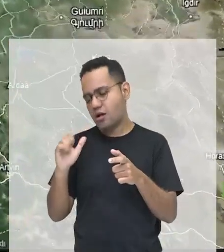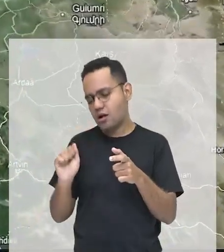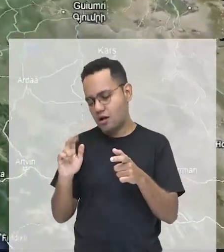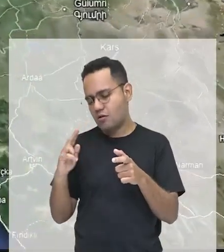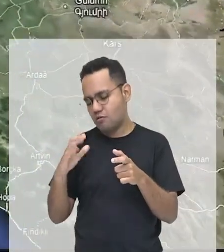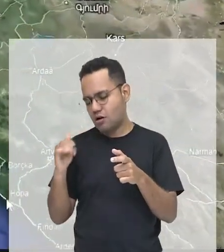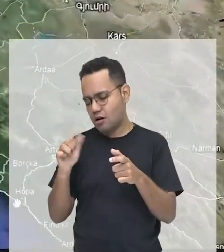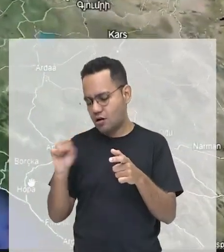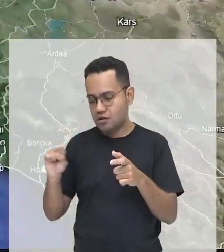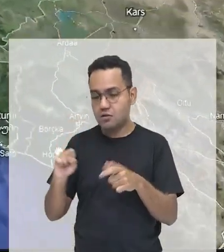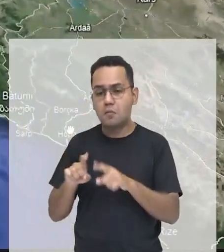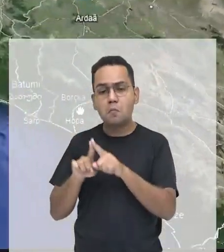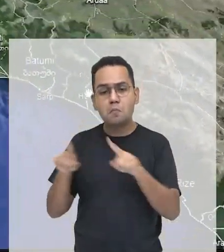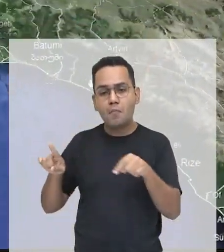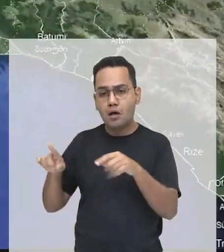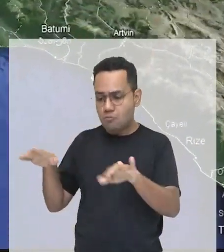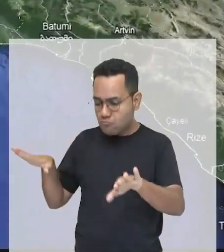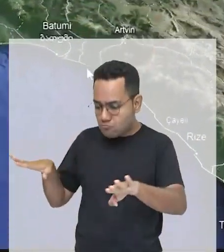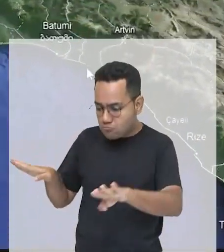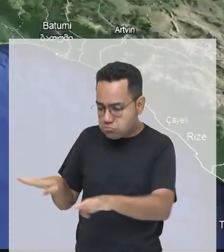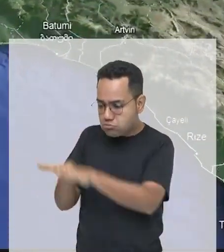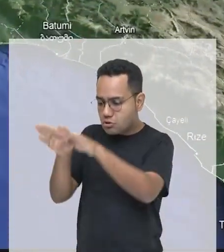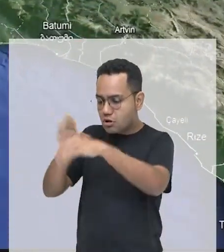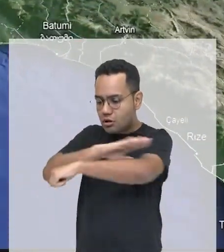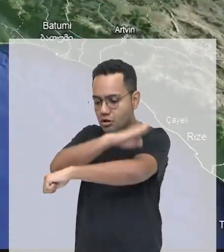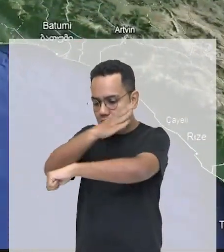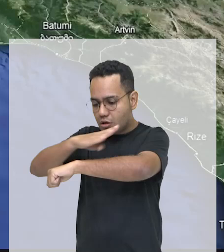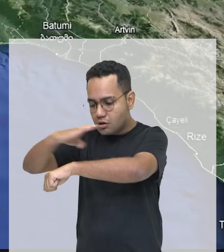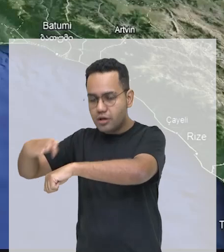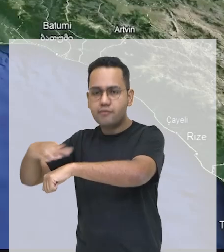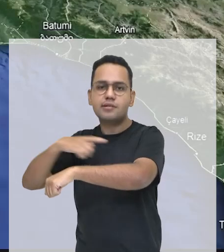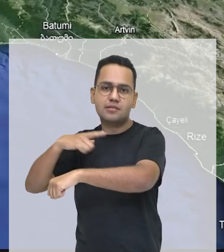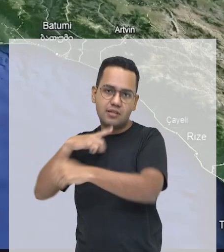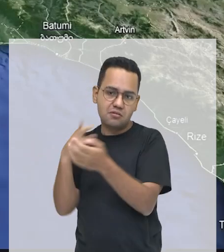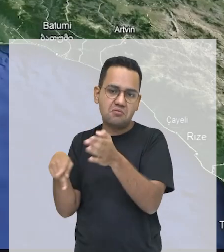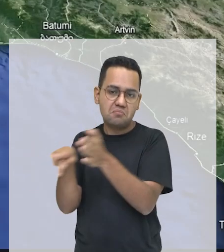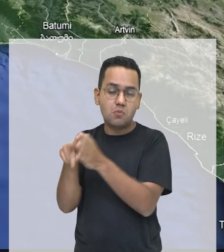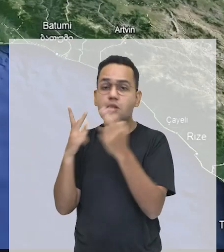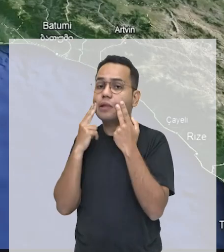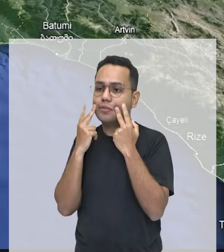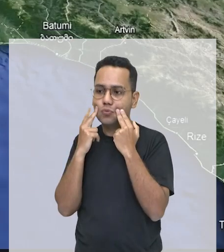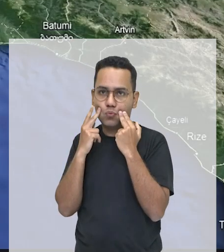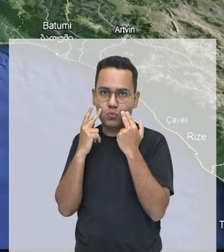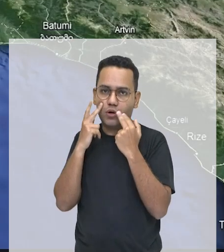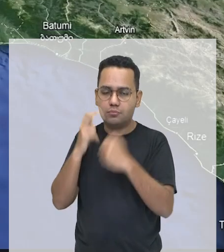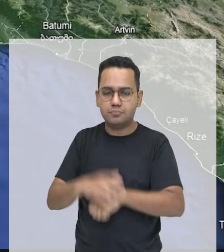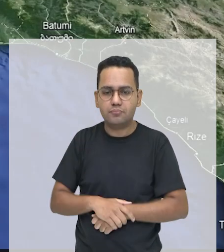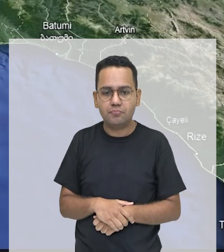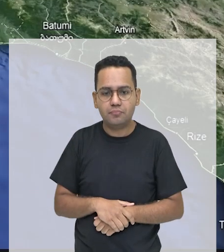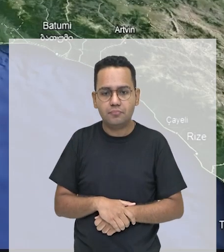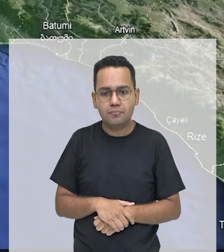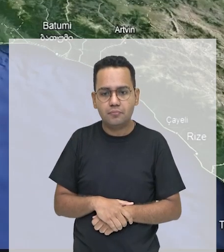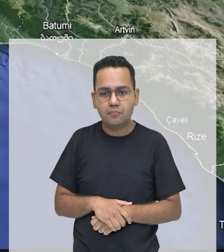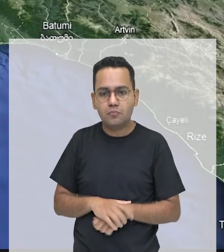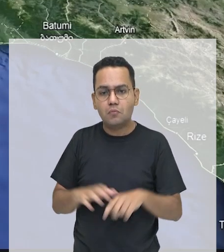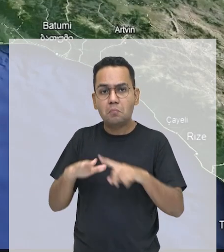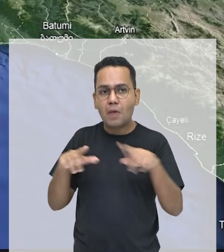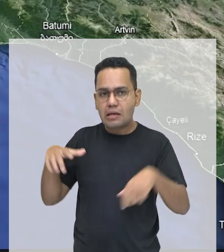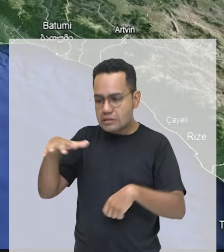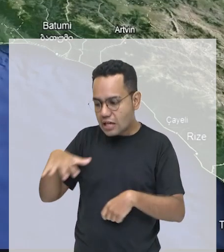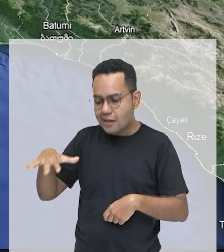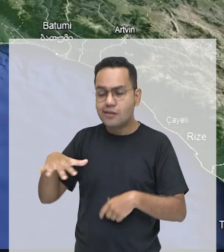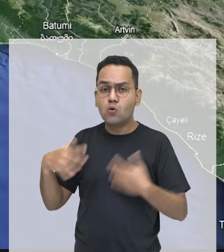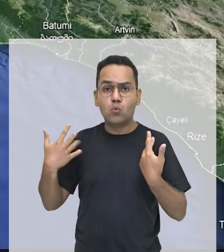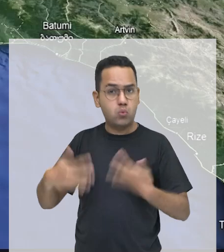acidente geográfico que marca aí a divisão entre esses continentes, numa área que tem uma riquíssima história,